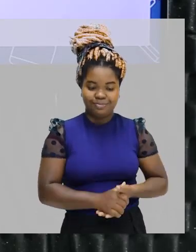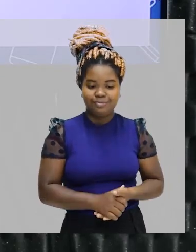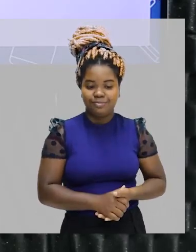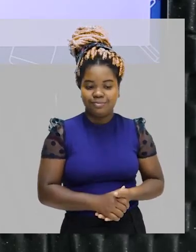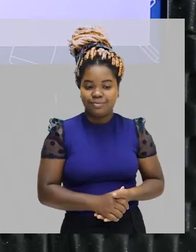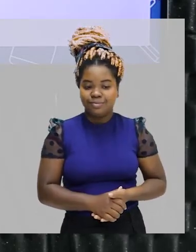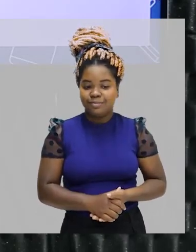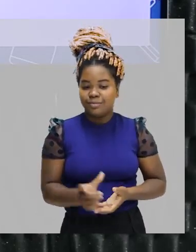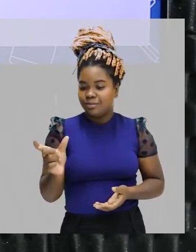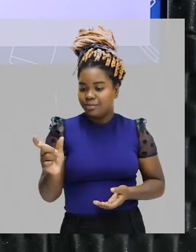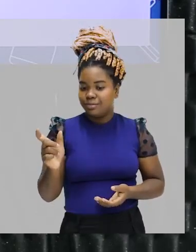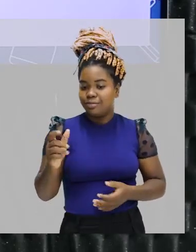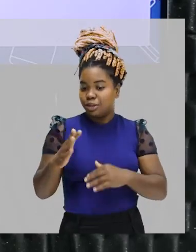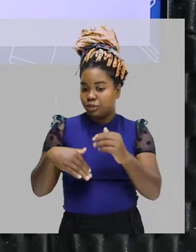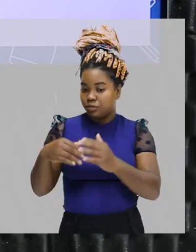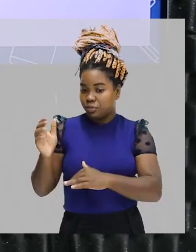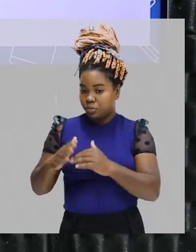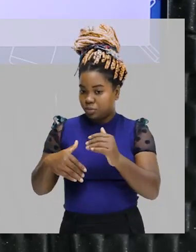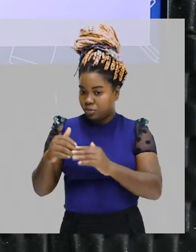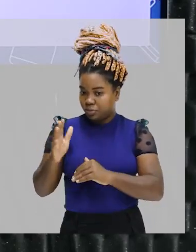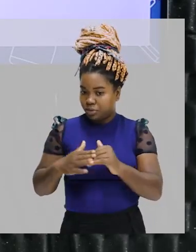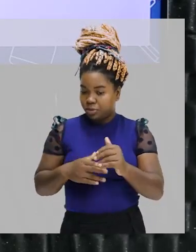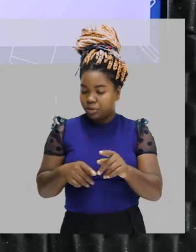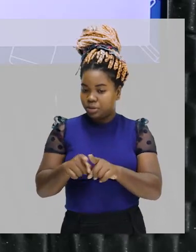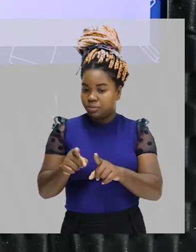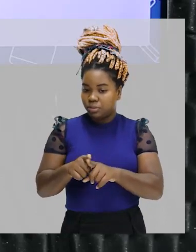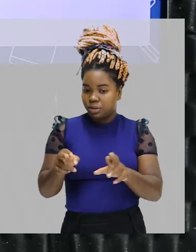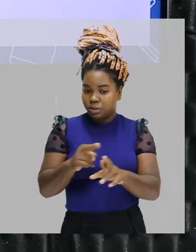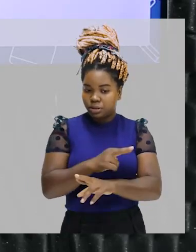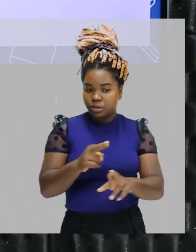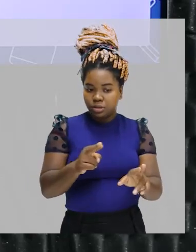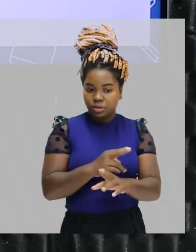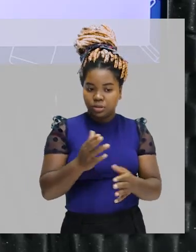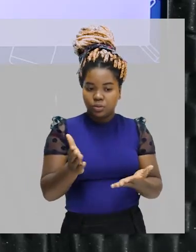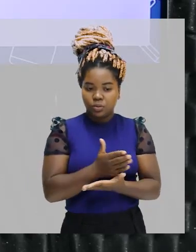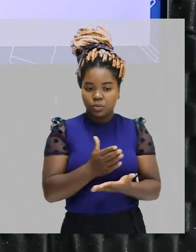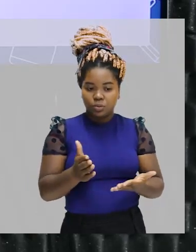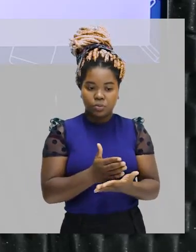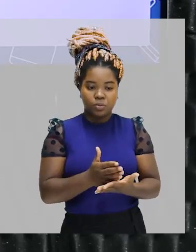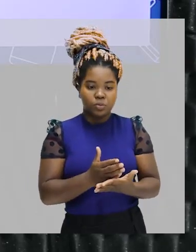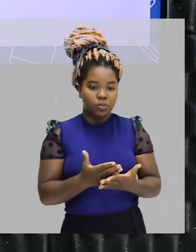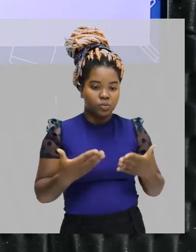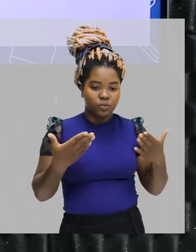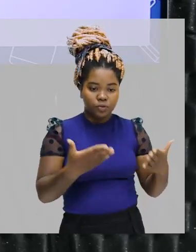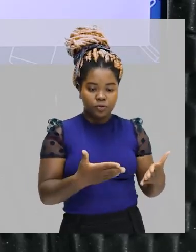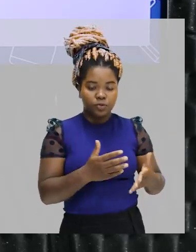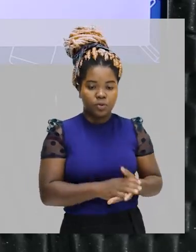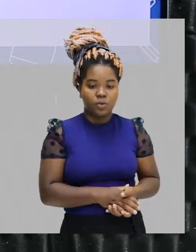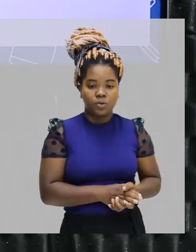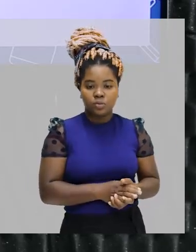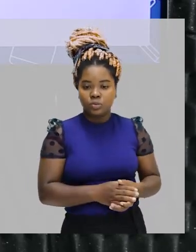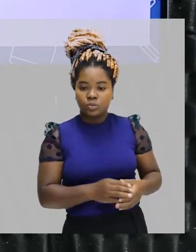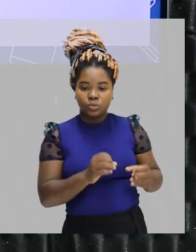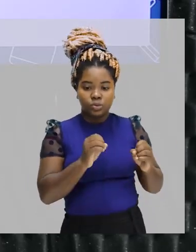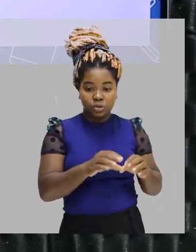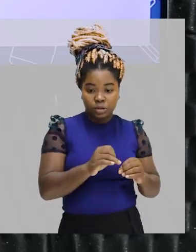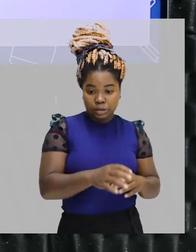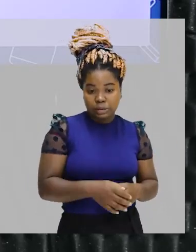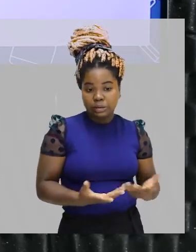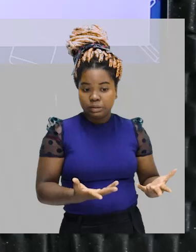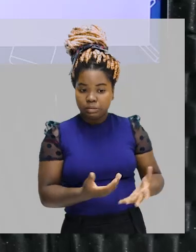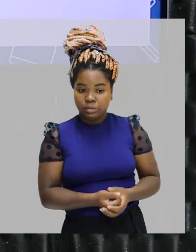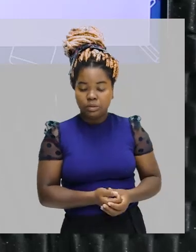termo profissão, ele está diretamente associado com algum grau de educação, então uma formação acadêmica, ou